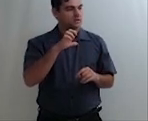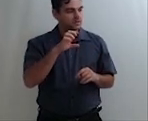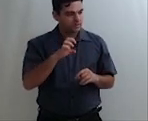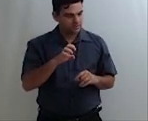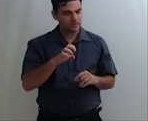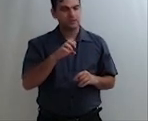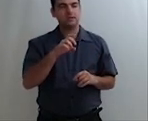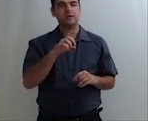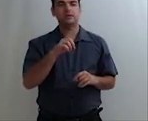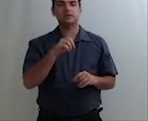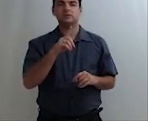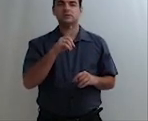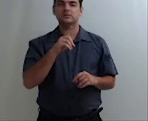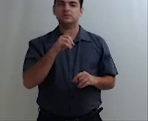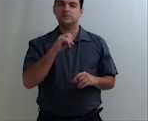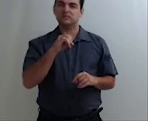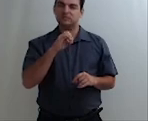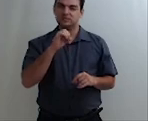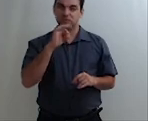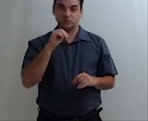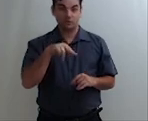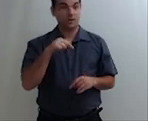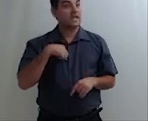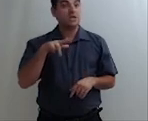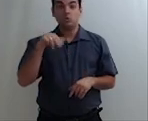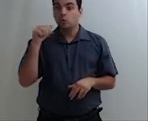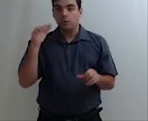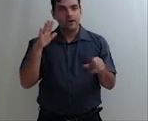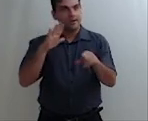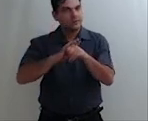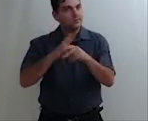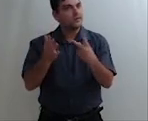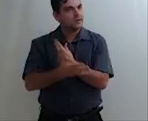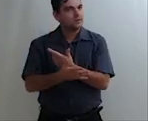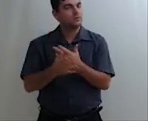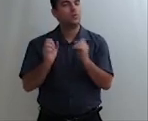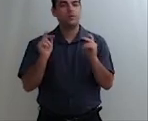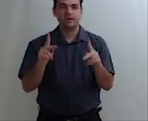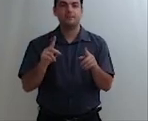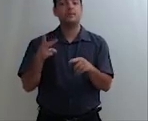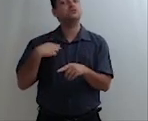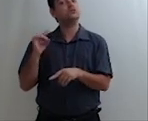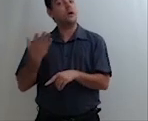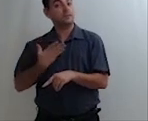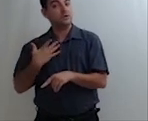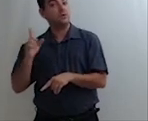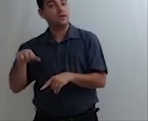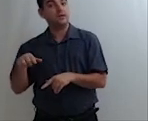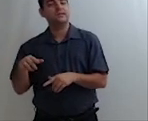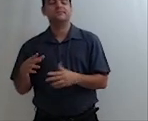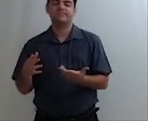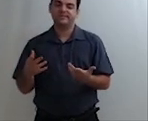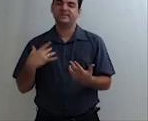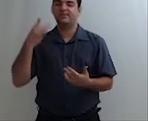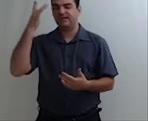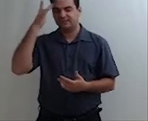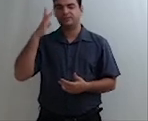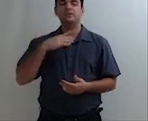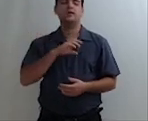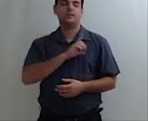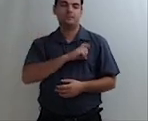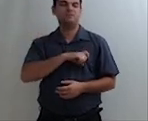é não ser Reincidente ser Reincidente o Carlos Eduardo eu acho que se trata de uma conduta Ministro nef